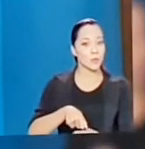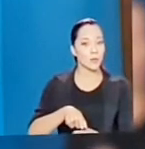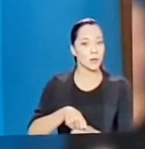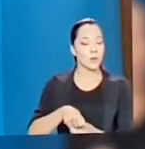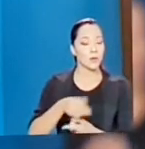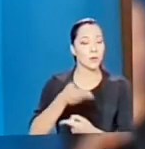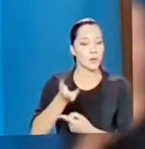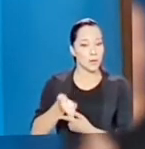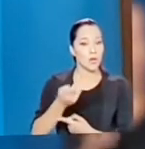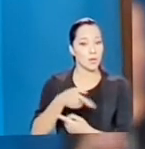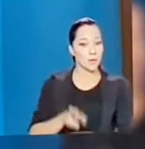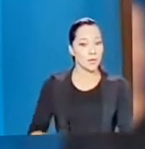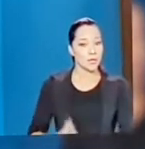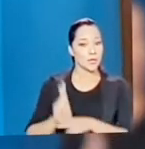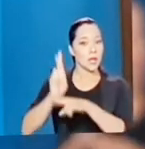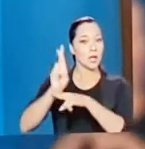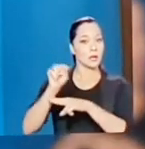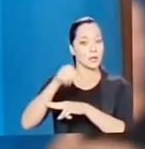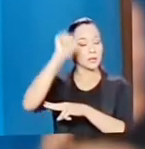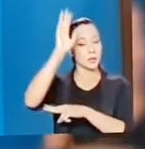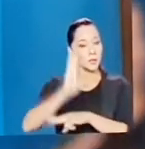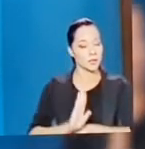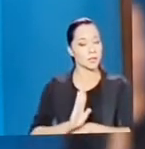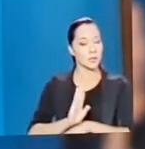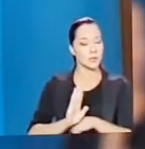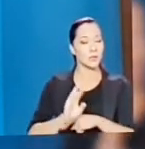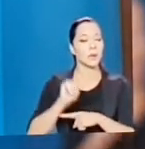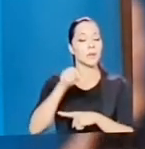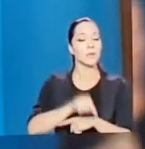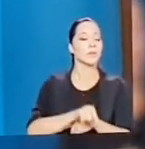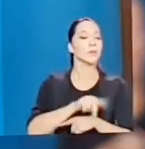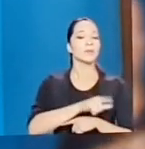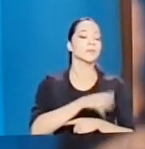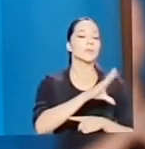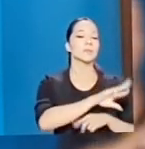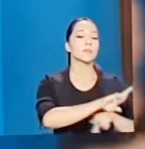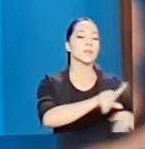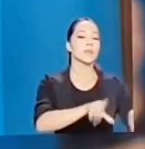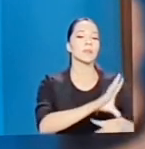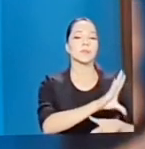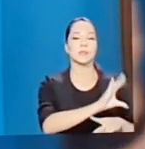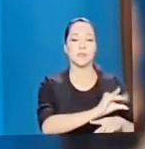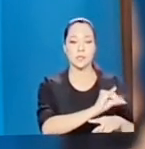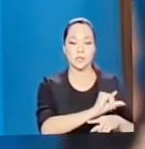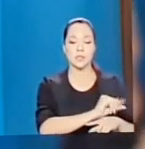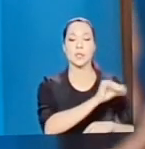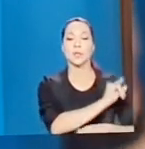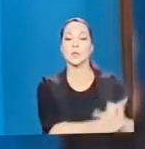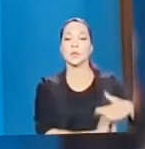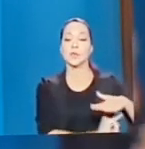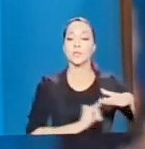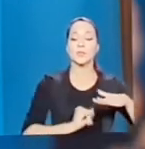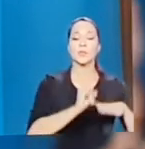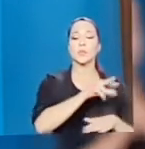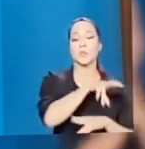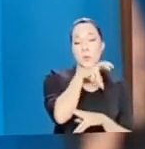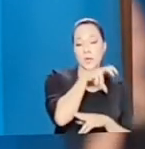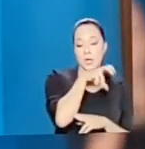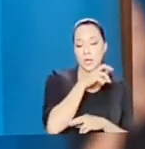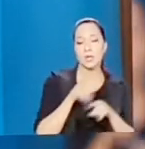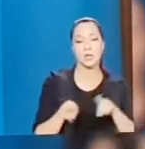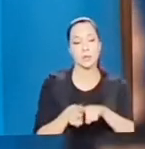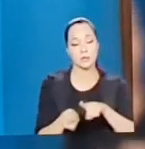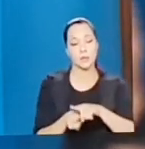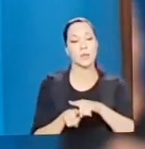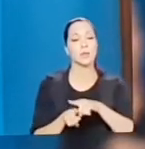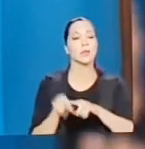sobejamente representada no Brasil pelos insígnios cientistas do Instituto Butantan e da Fundação Oswaldo